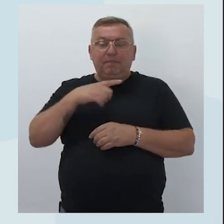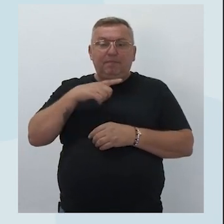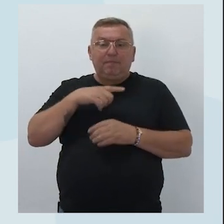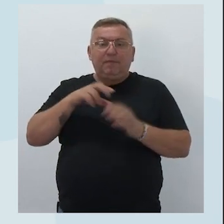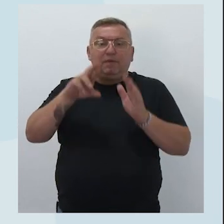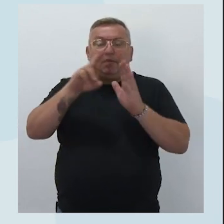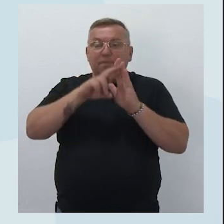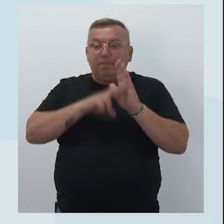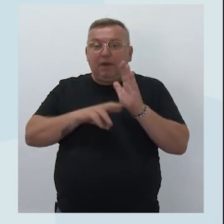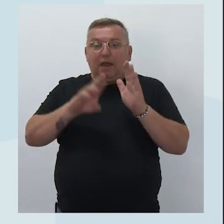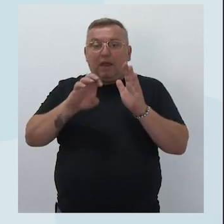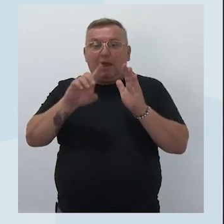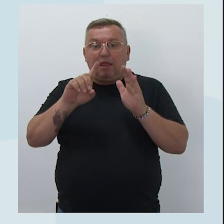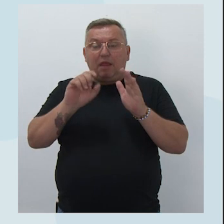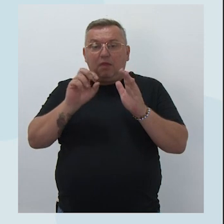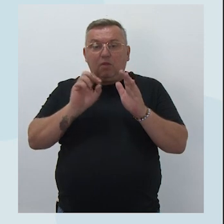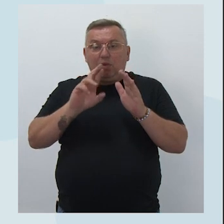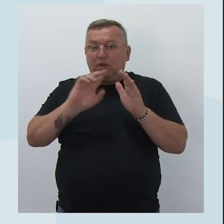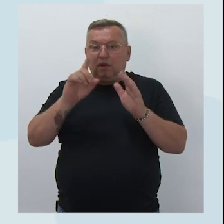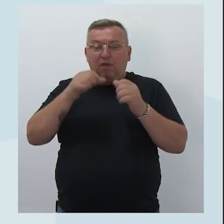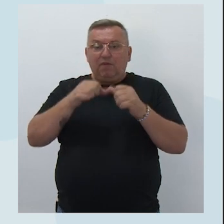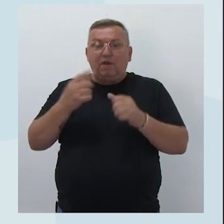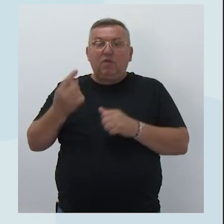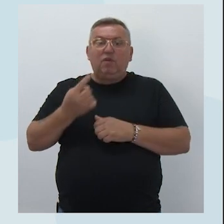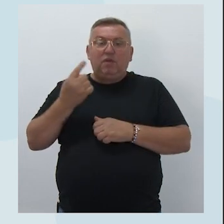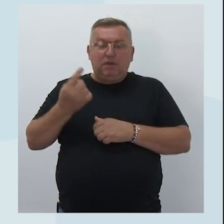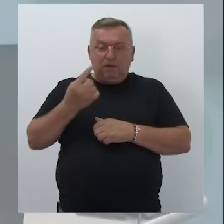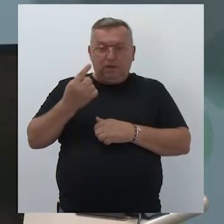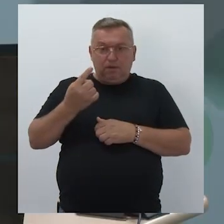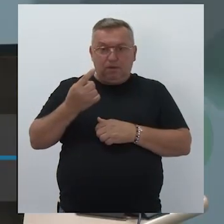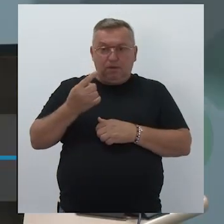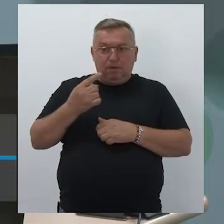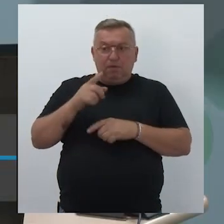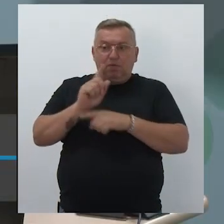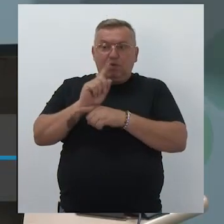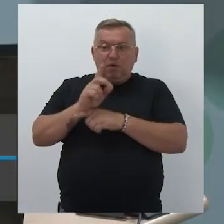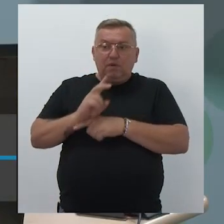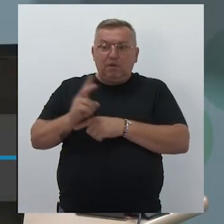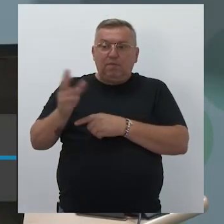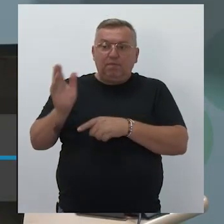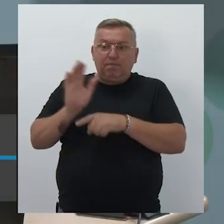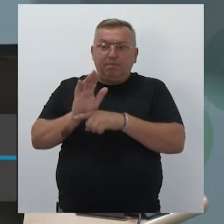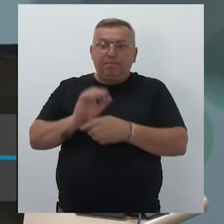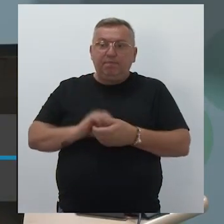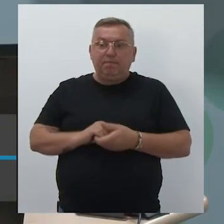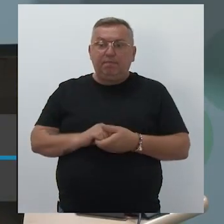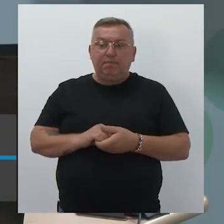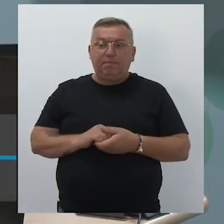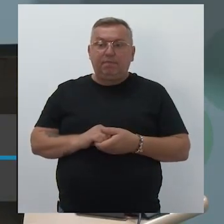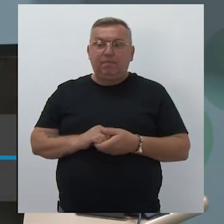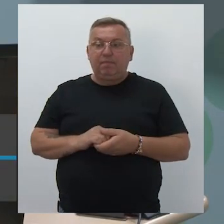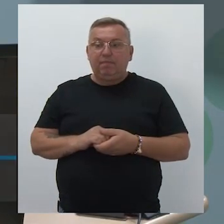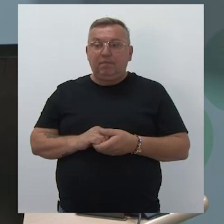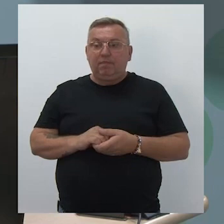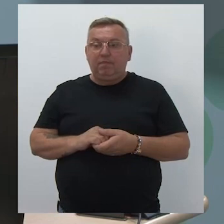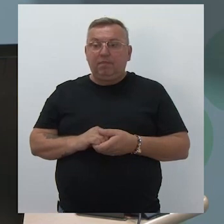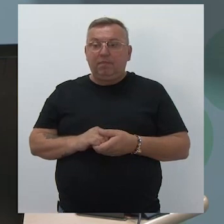redatores, mas que não ficaram sozinhos, né? Os gestores sempre nos apoiaram.